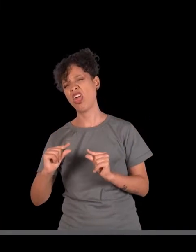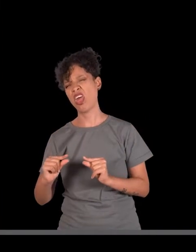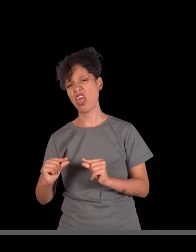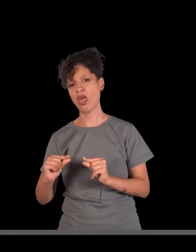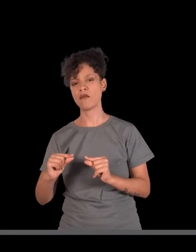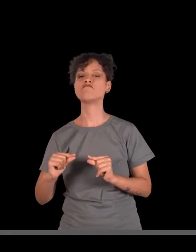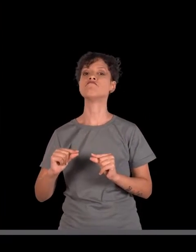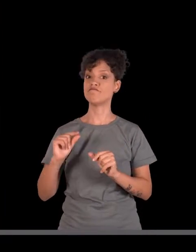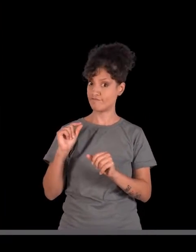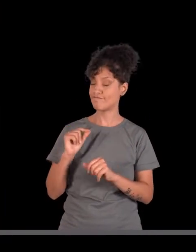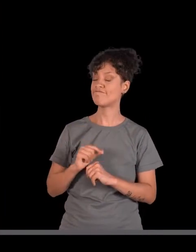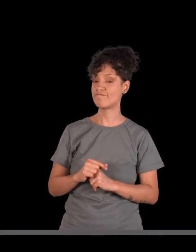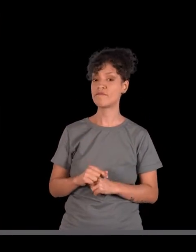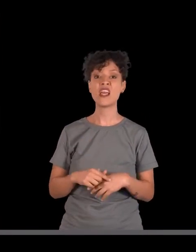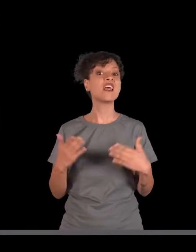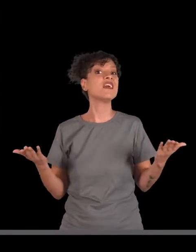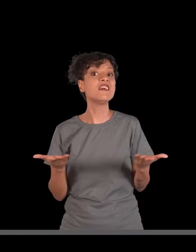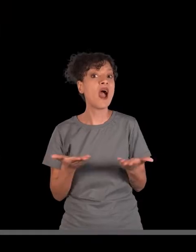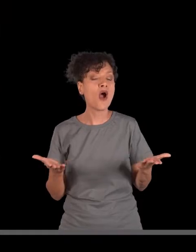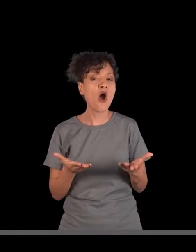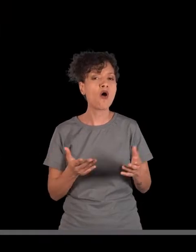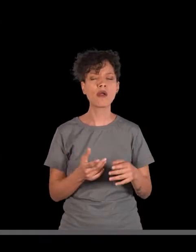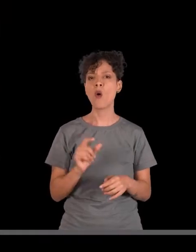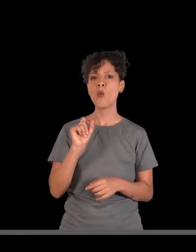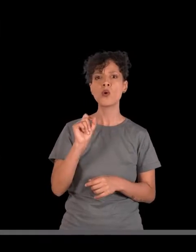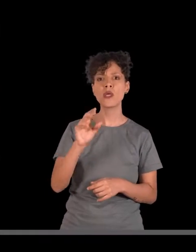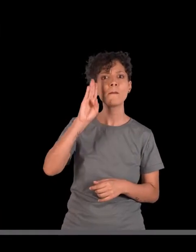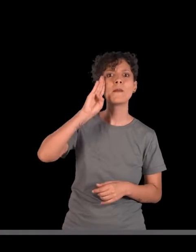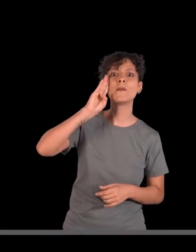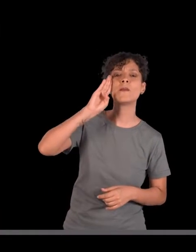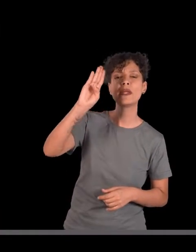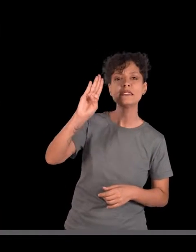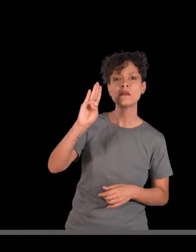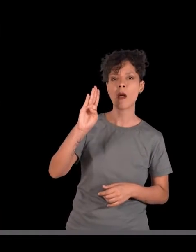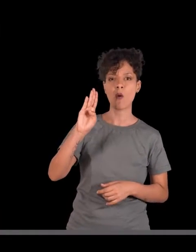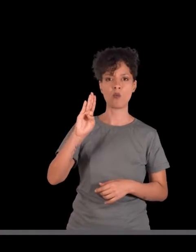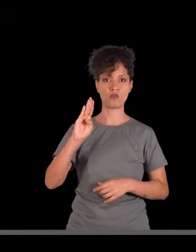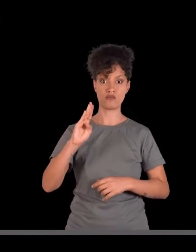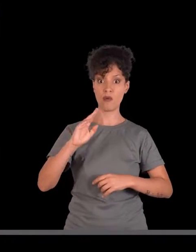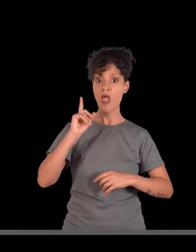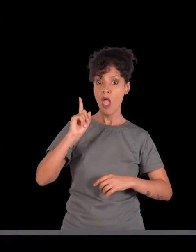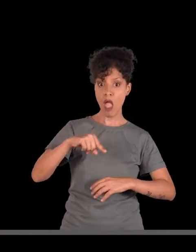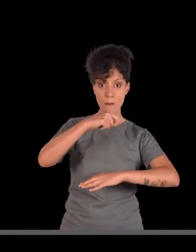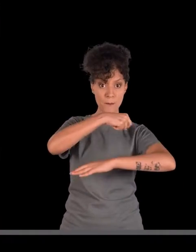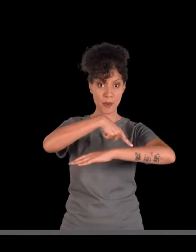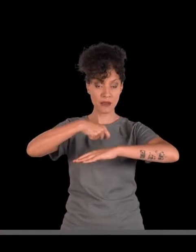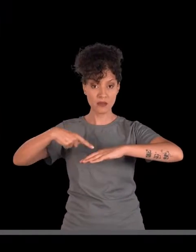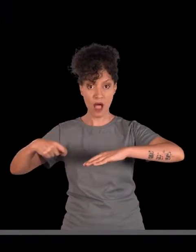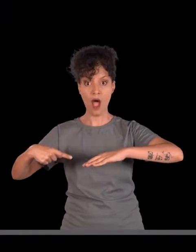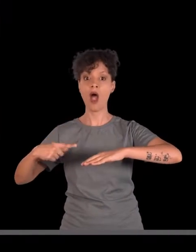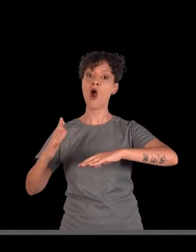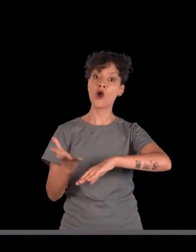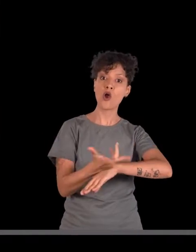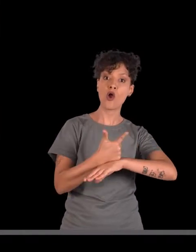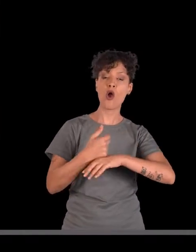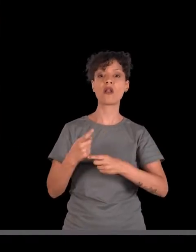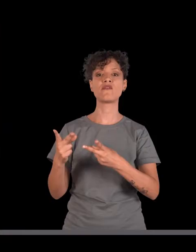intensa, tão forte como era antes. E quem vai tomar a frente vai ser a produção de